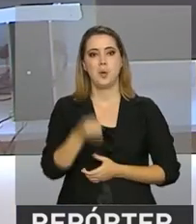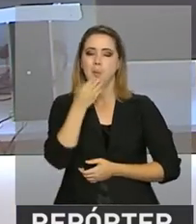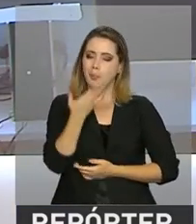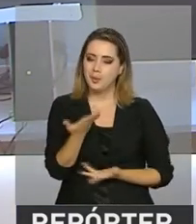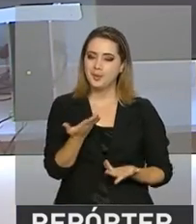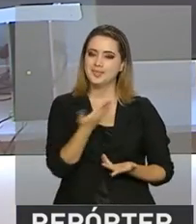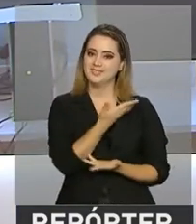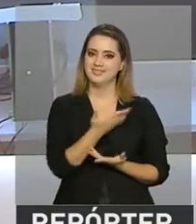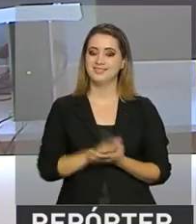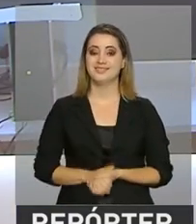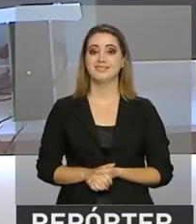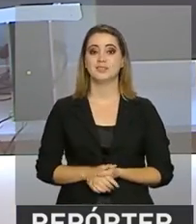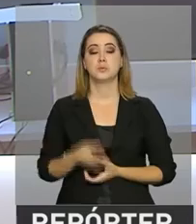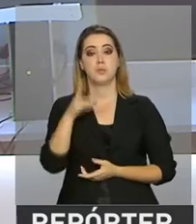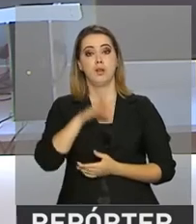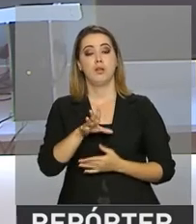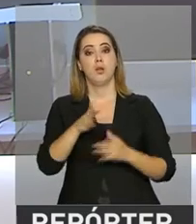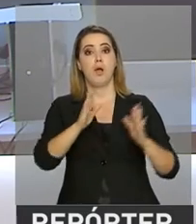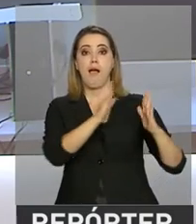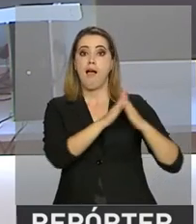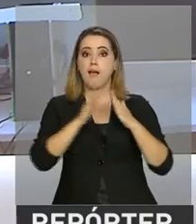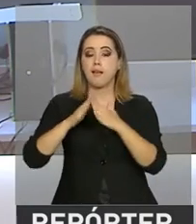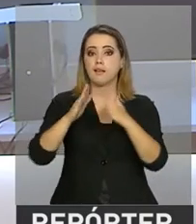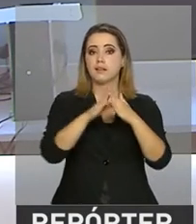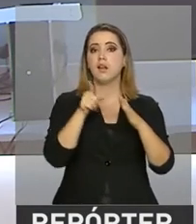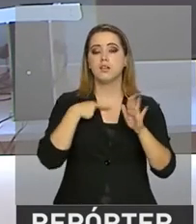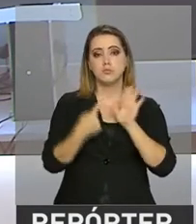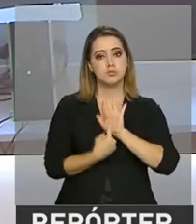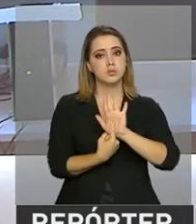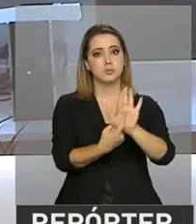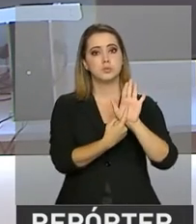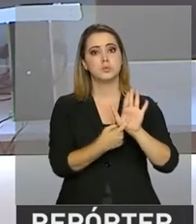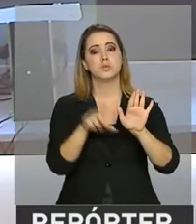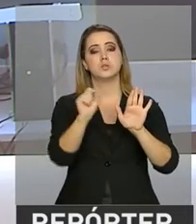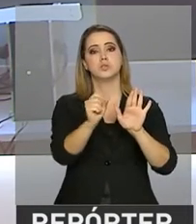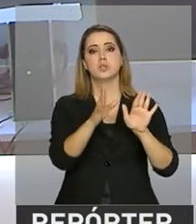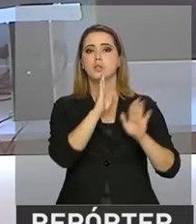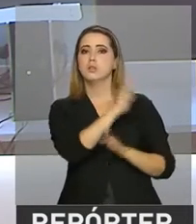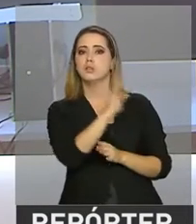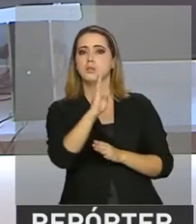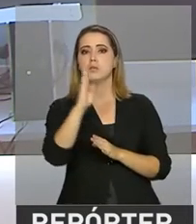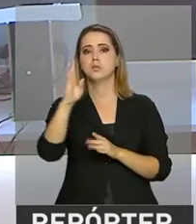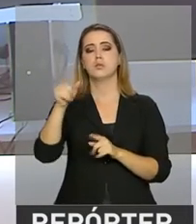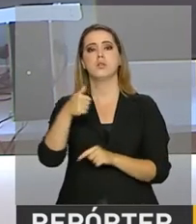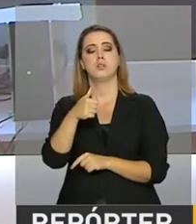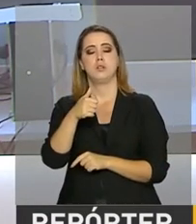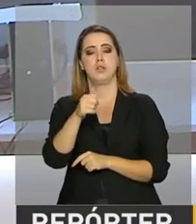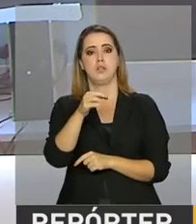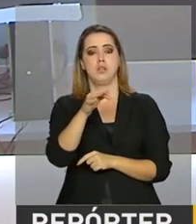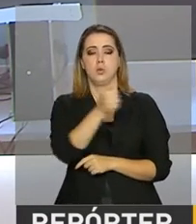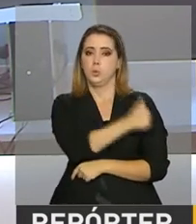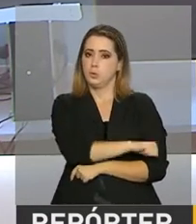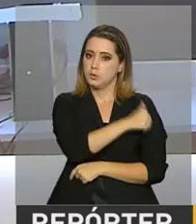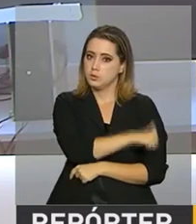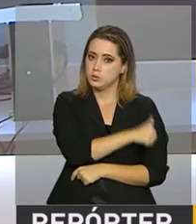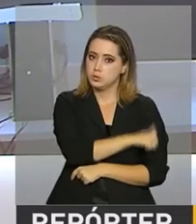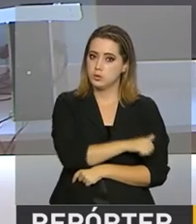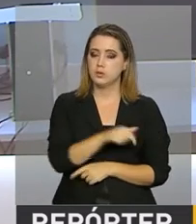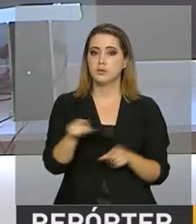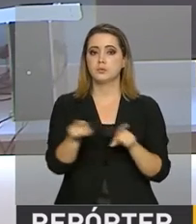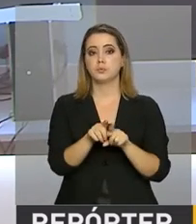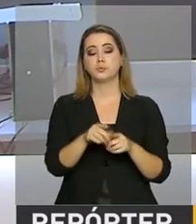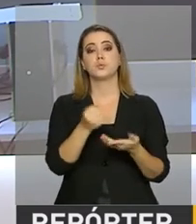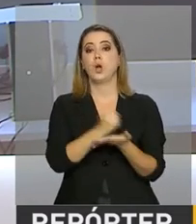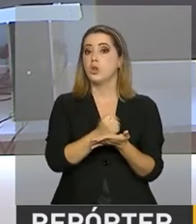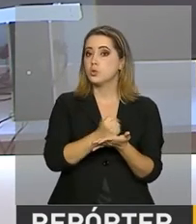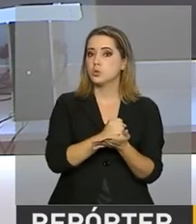iniciativa e olha a maquete casa segura está em exibição no saguão da biblioteca de manguinhos da fiocruz no rio de janeiro eo jogo